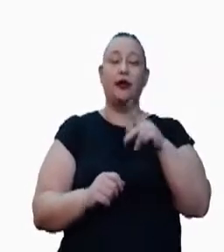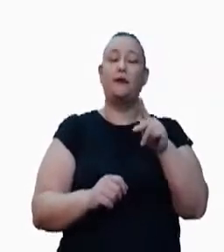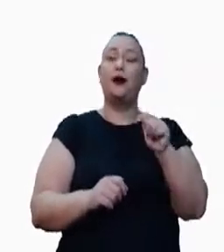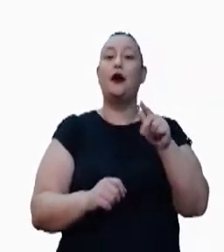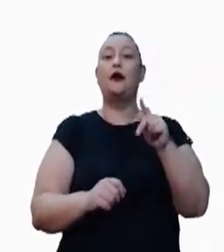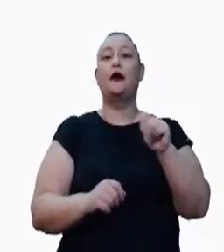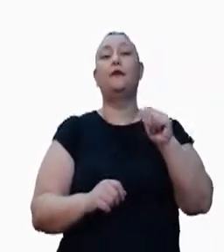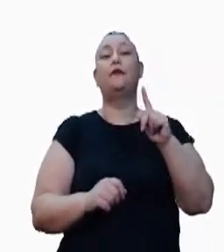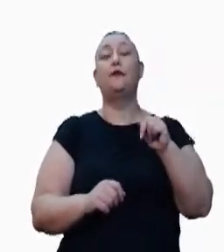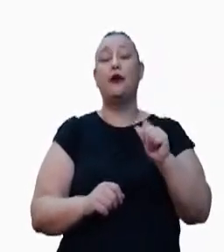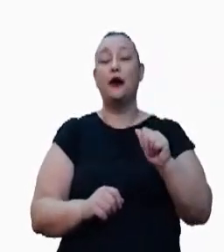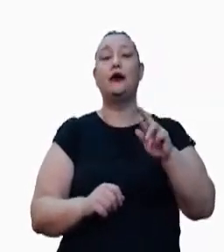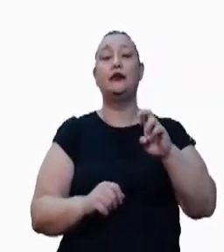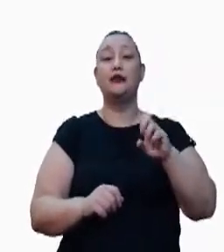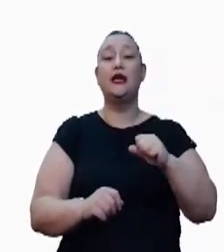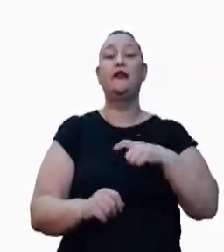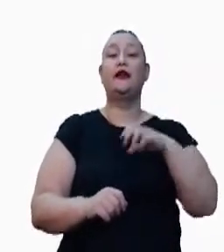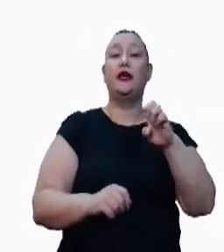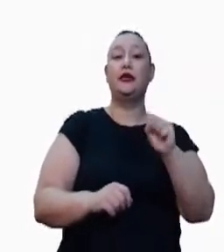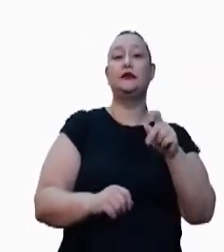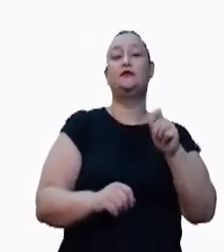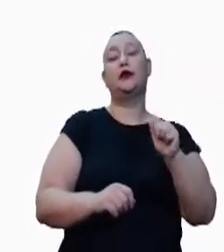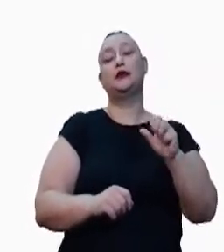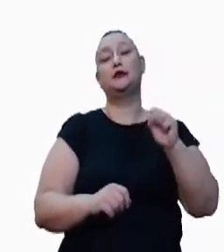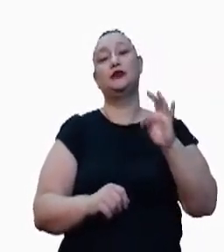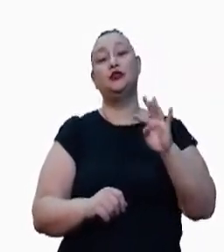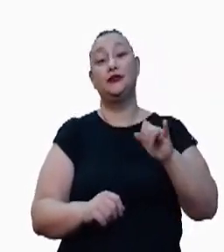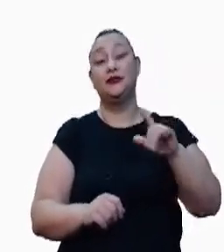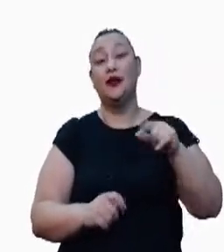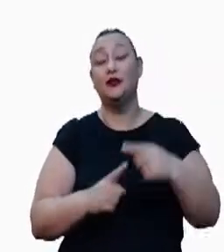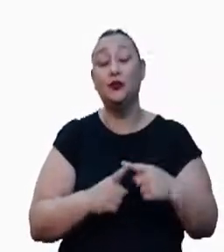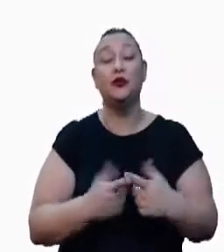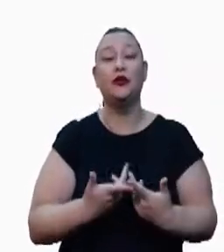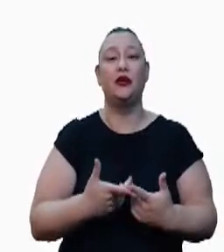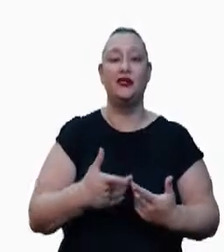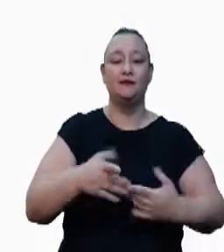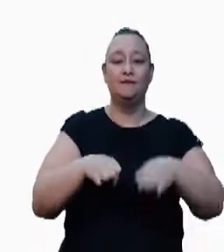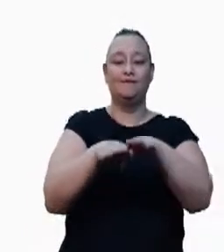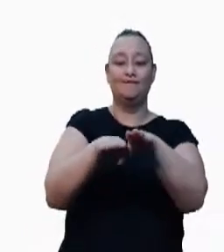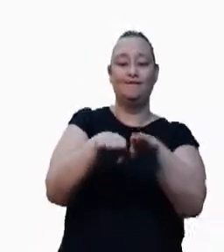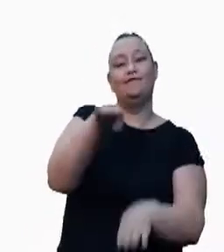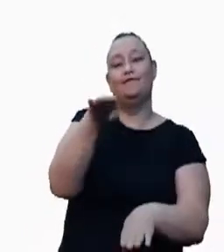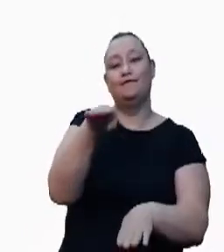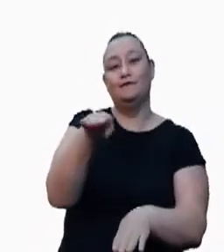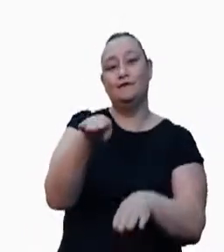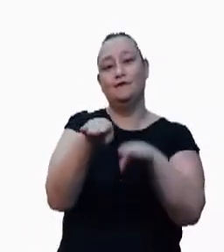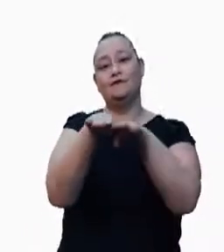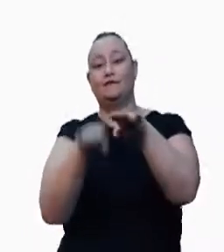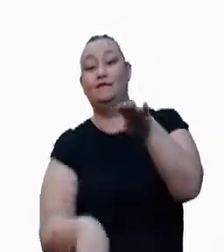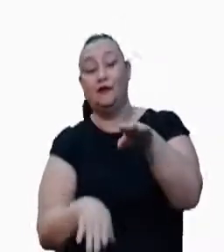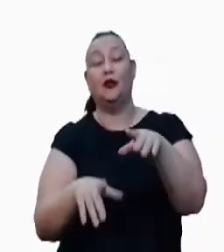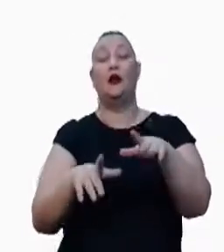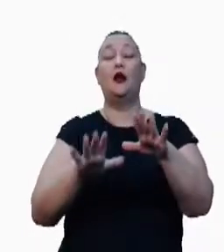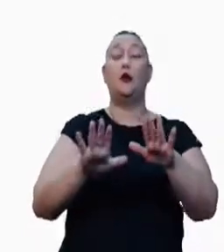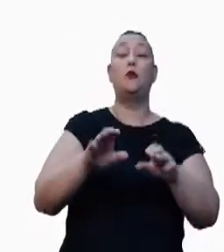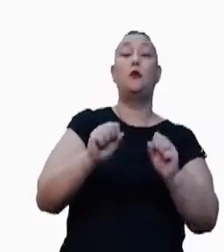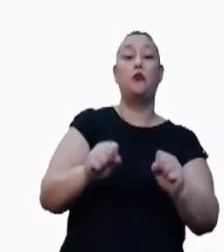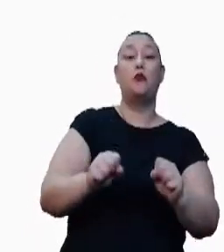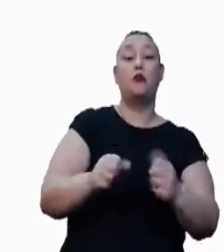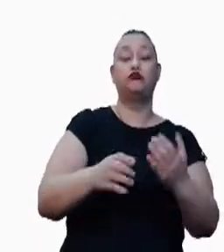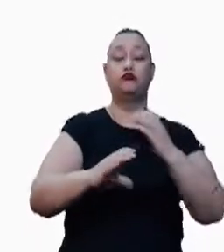tem espasticidade. Por quê? Ocorre um desequilíbrio entre o estímulo facilitadores